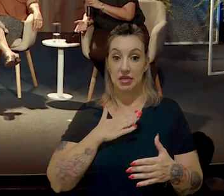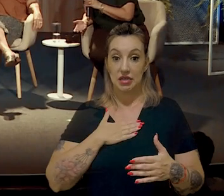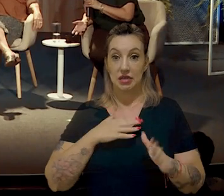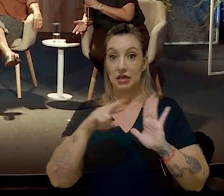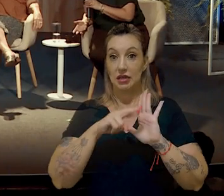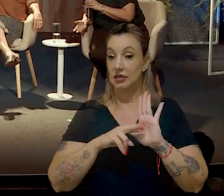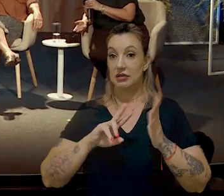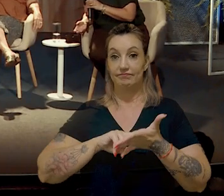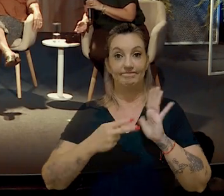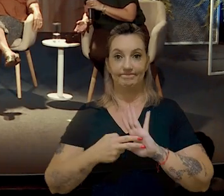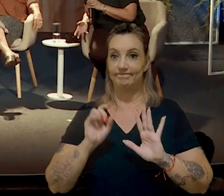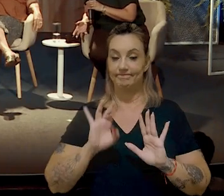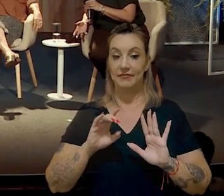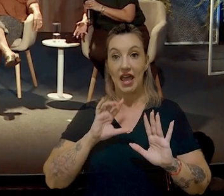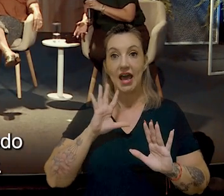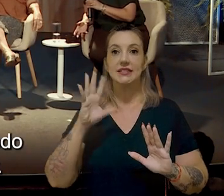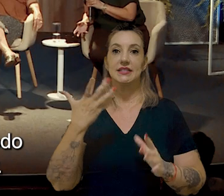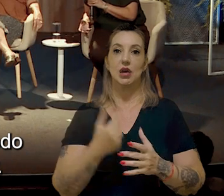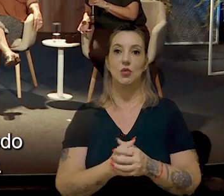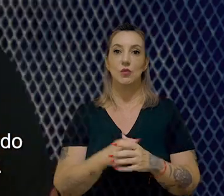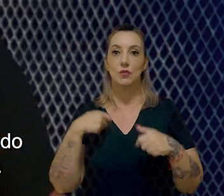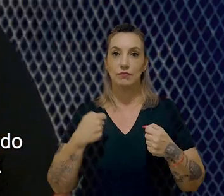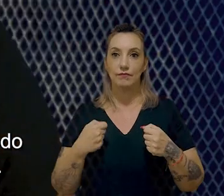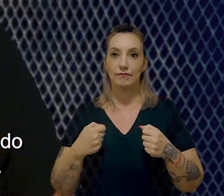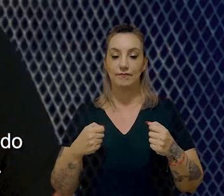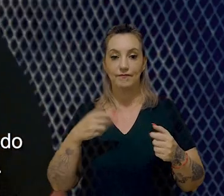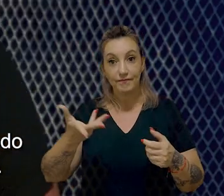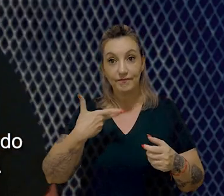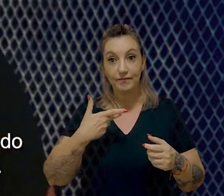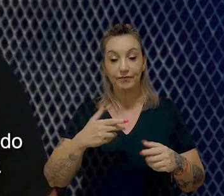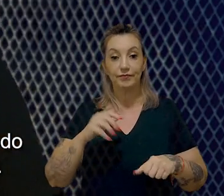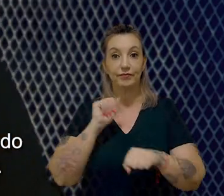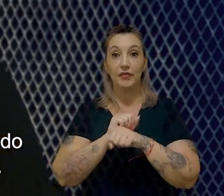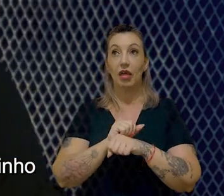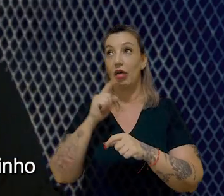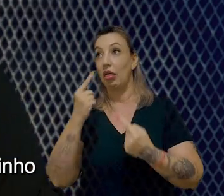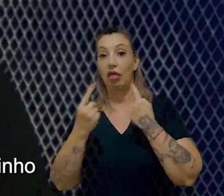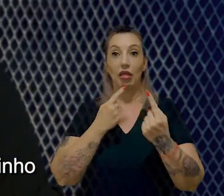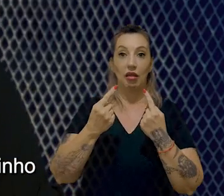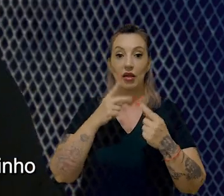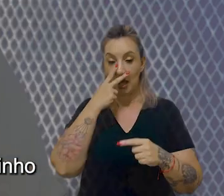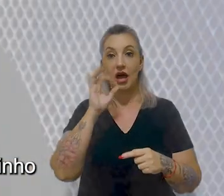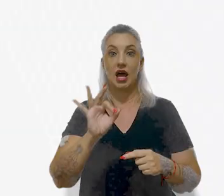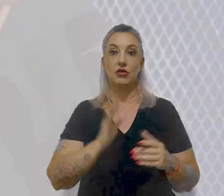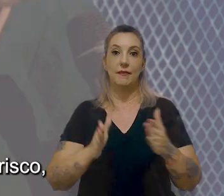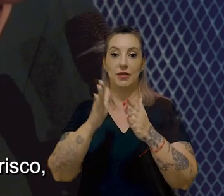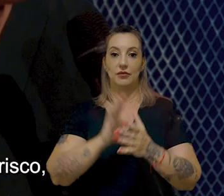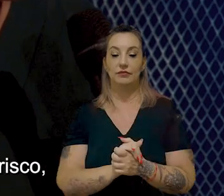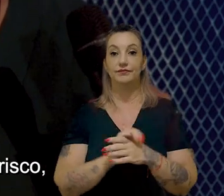critério não é o que conta. Para mim, que conta é a ação. Então, gente tem que entrar no modo de agir e parar no modo de discutir. Para mim, eu acho que esse é o caminho.